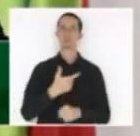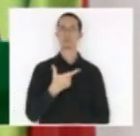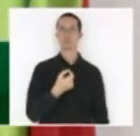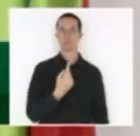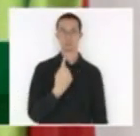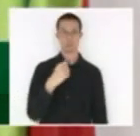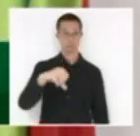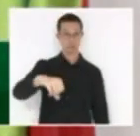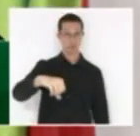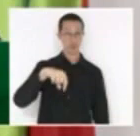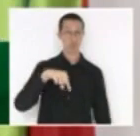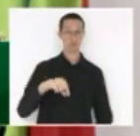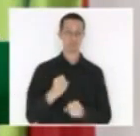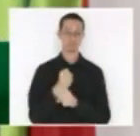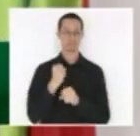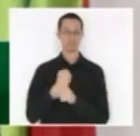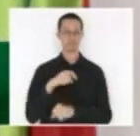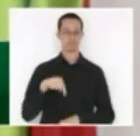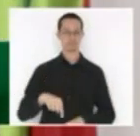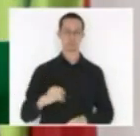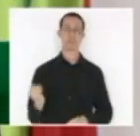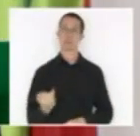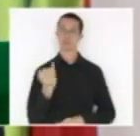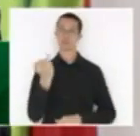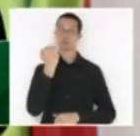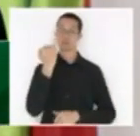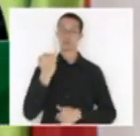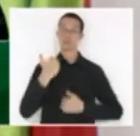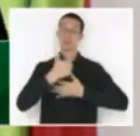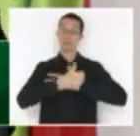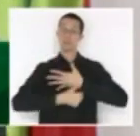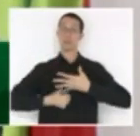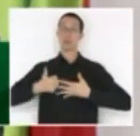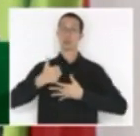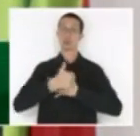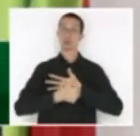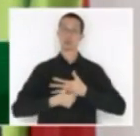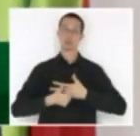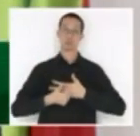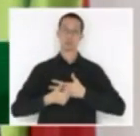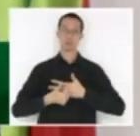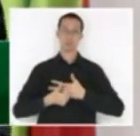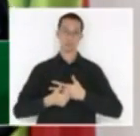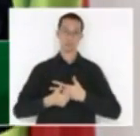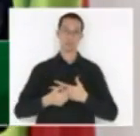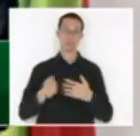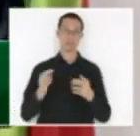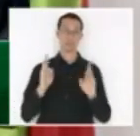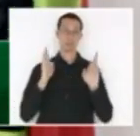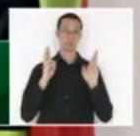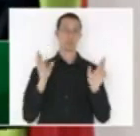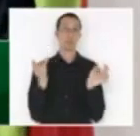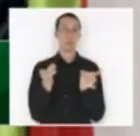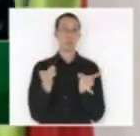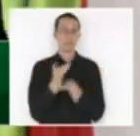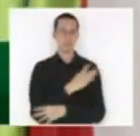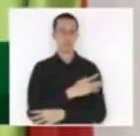que vai ser importante para o Mercosul tenha a sua finalização. Lembrando que